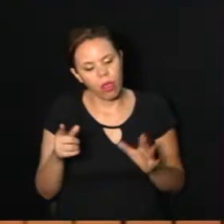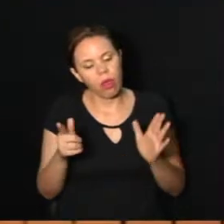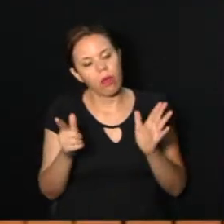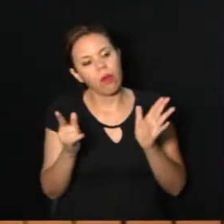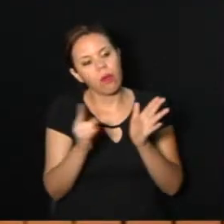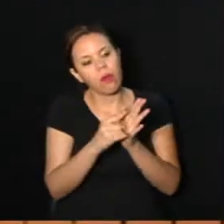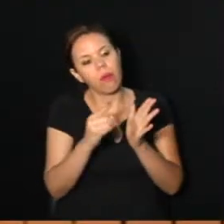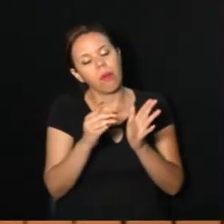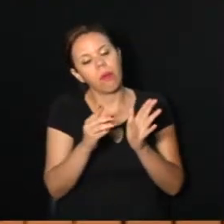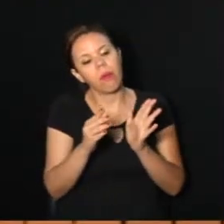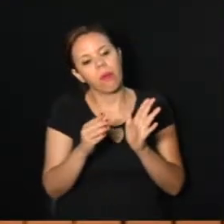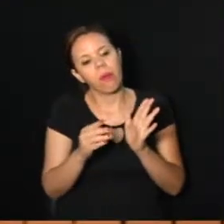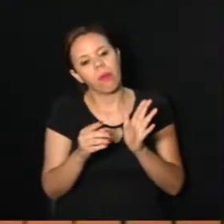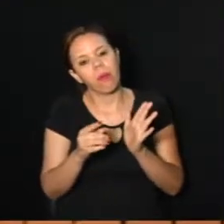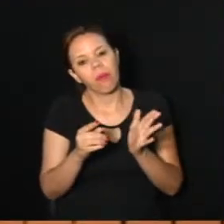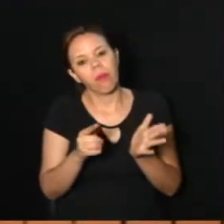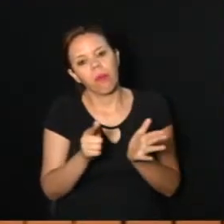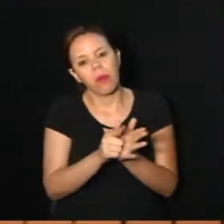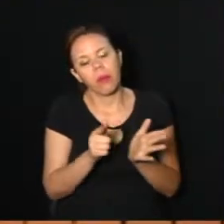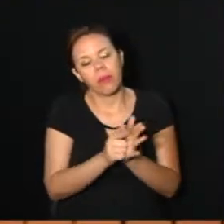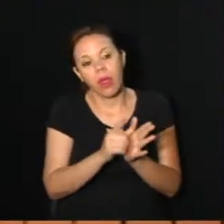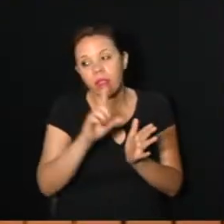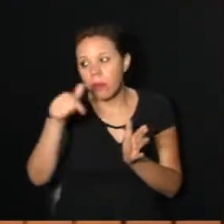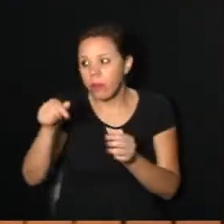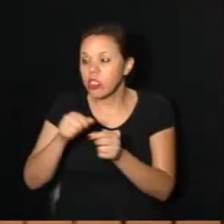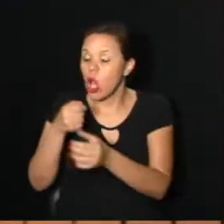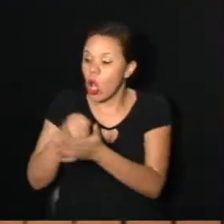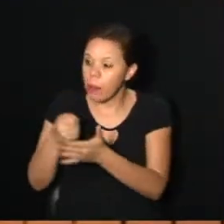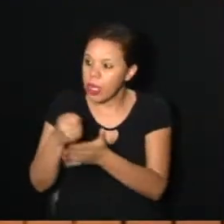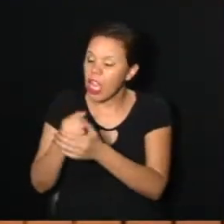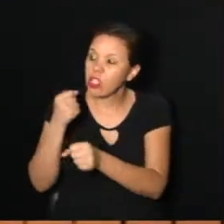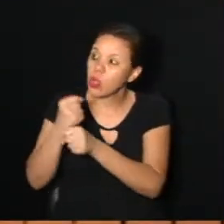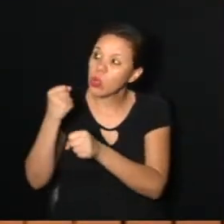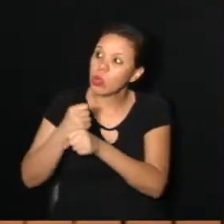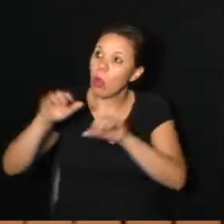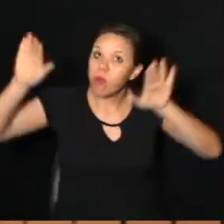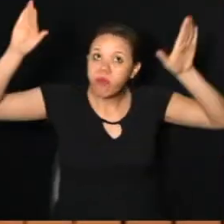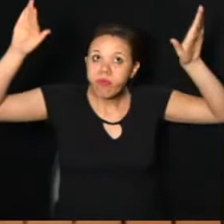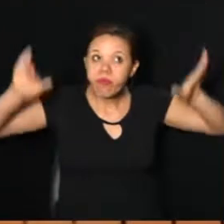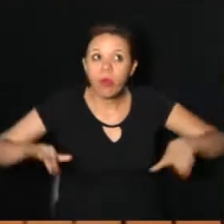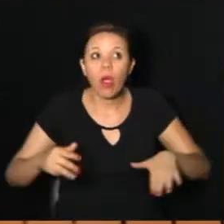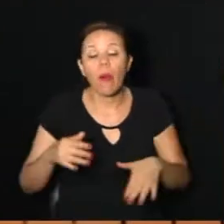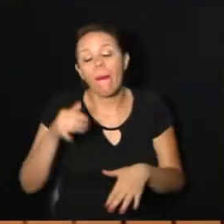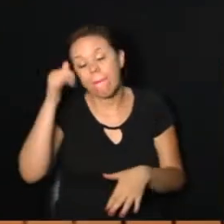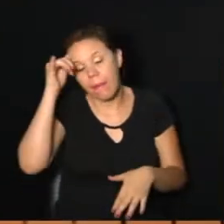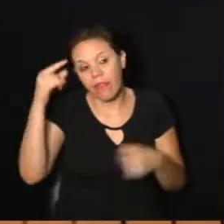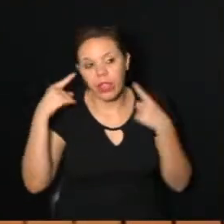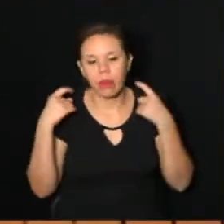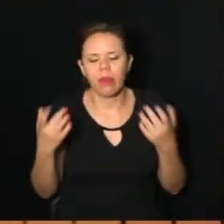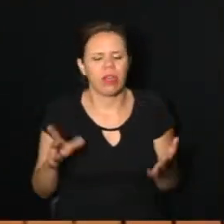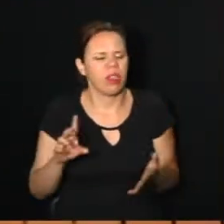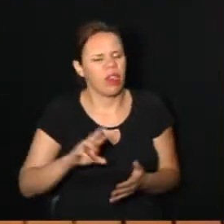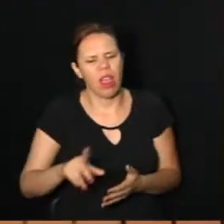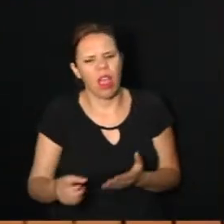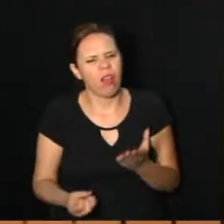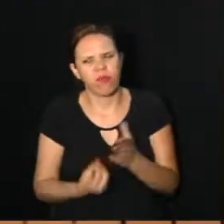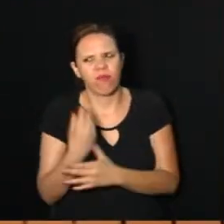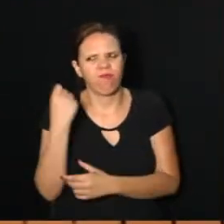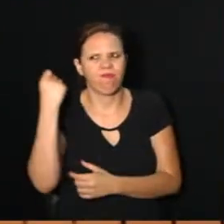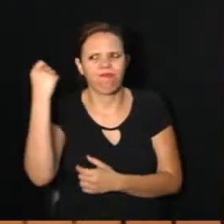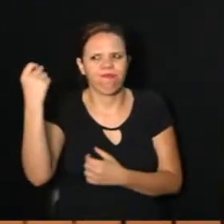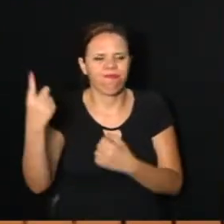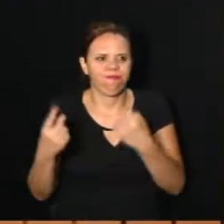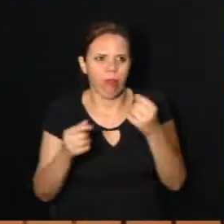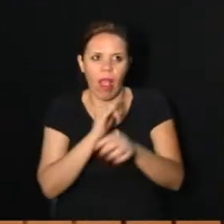fazer revestimento acústico. Não é isso que está falando. Houve uma festividade, né, excepcional, que ele pode avisar